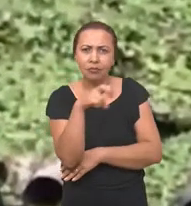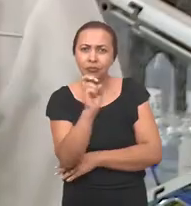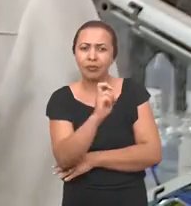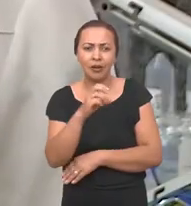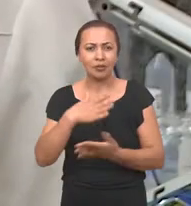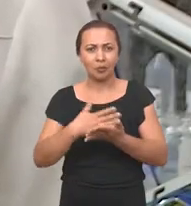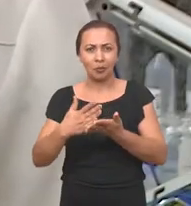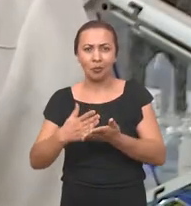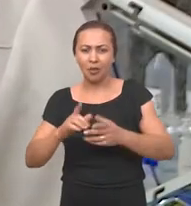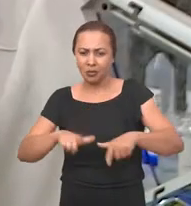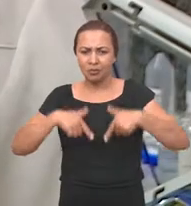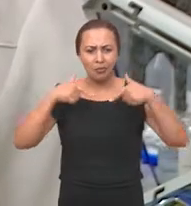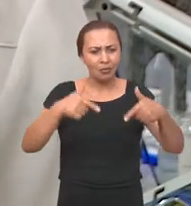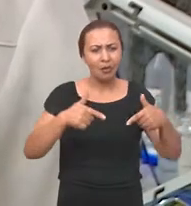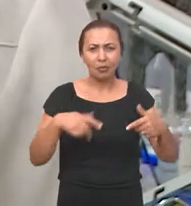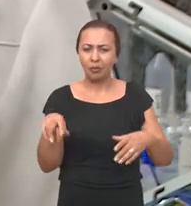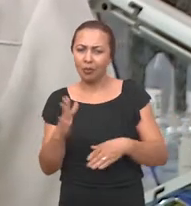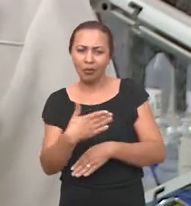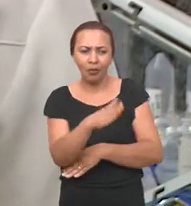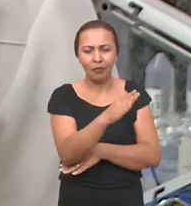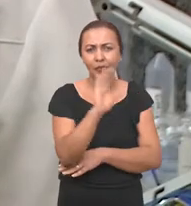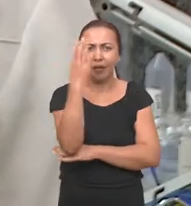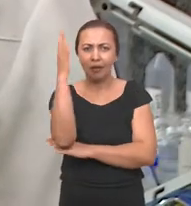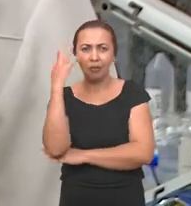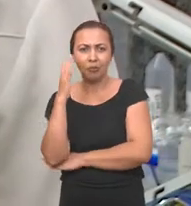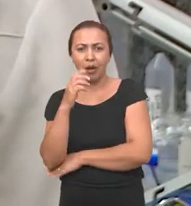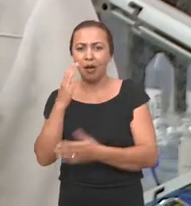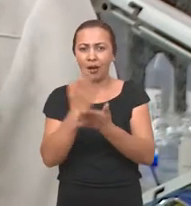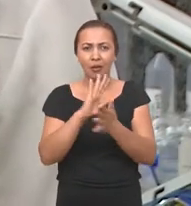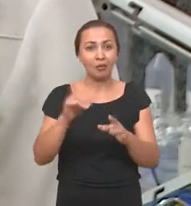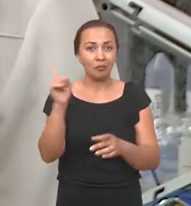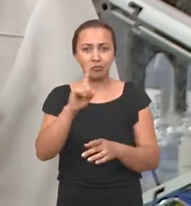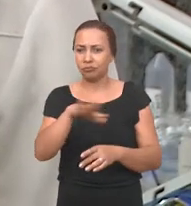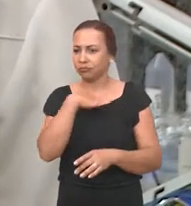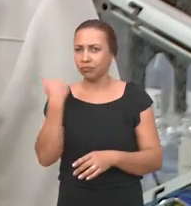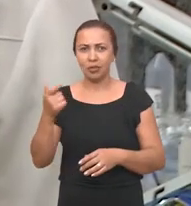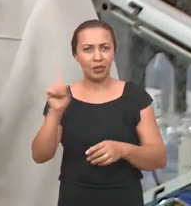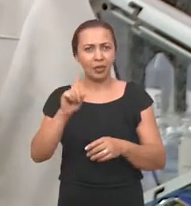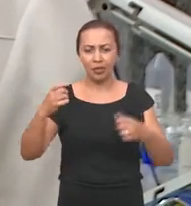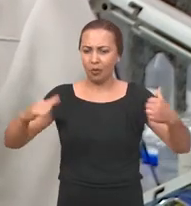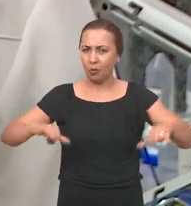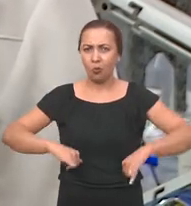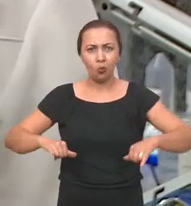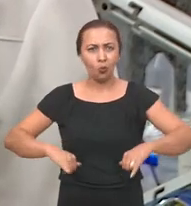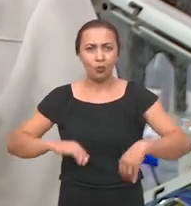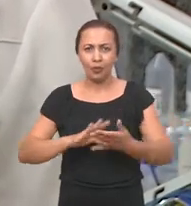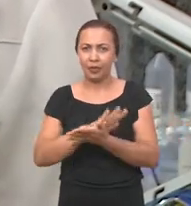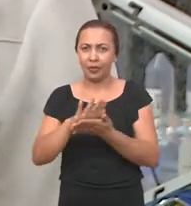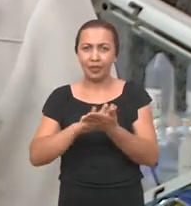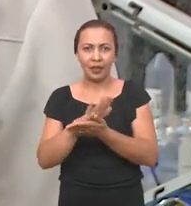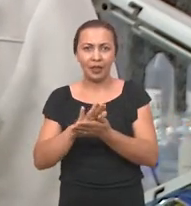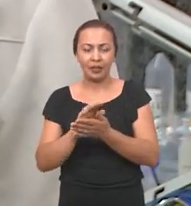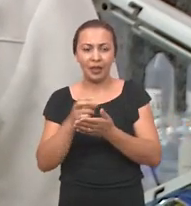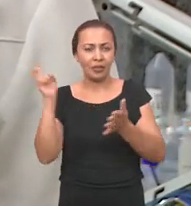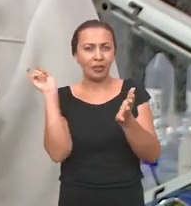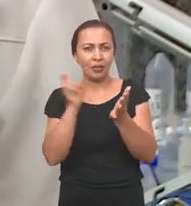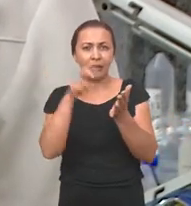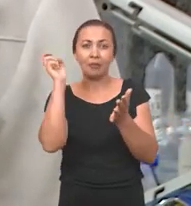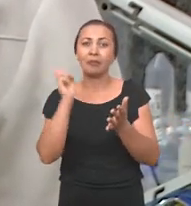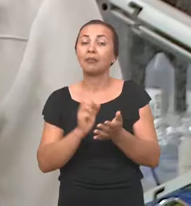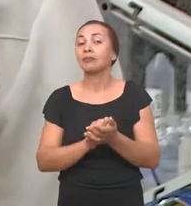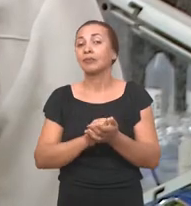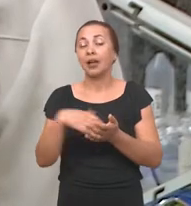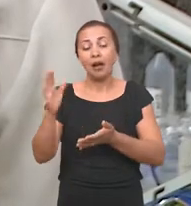inicia uma luta com essa serpente, esse tejuaçu ele acaba não morrendo, não sofrendo nenhuma consequência da